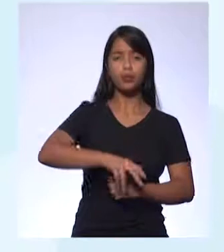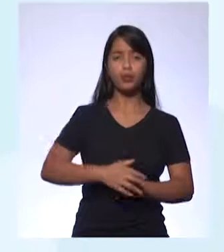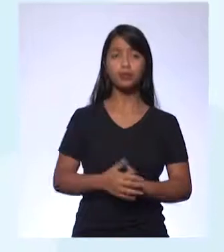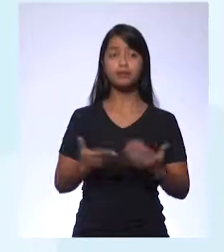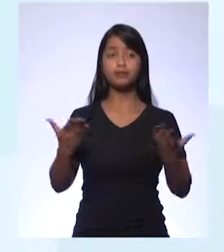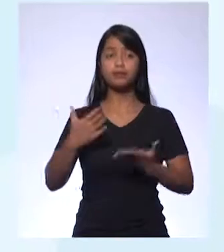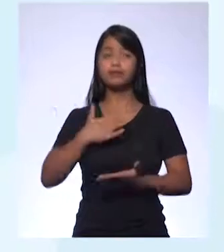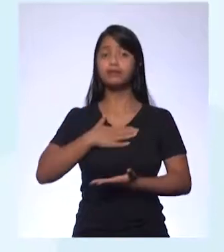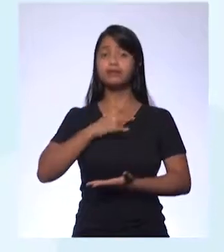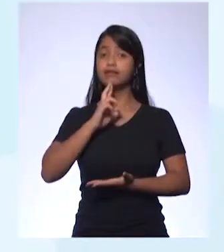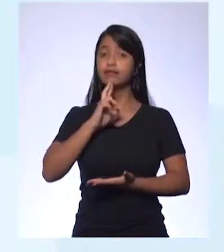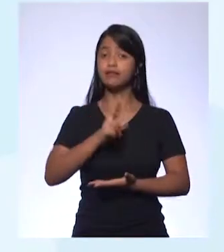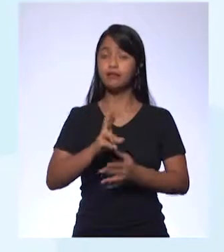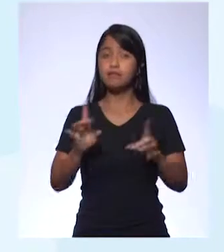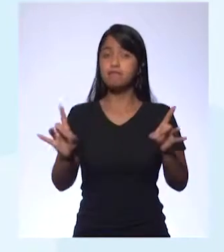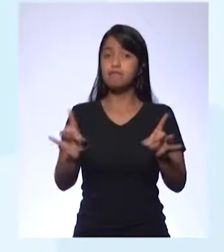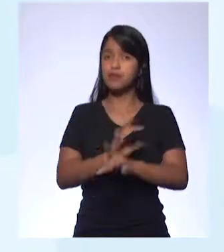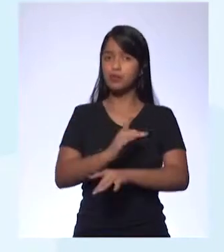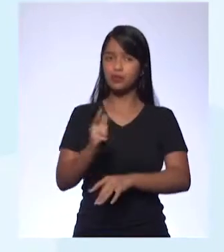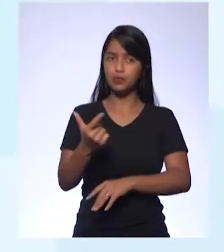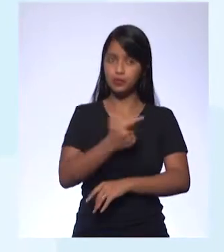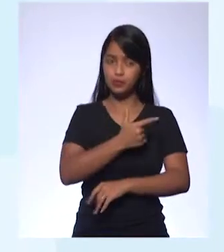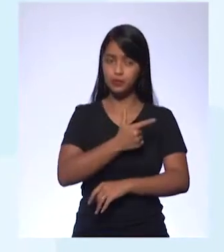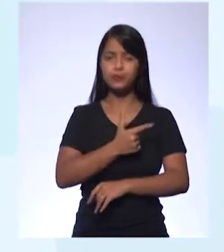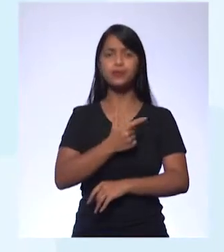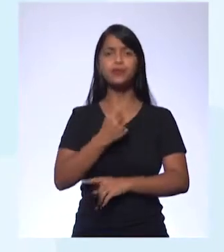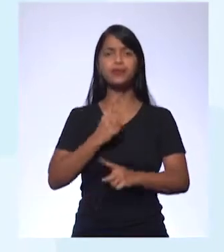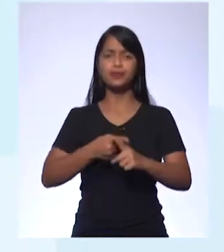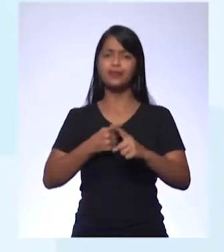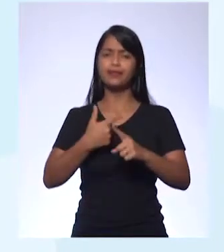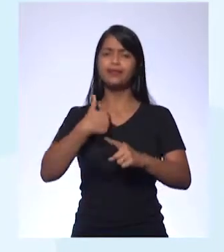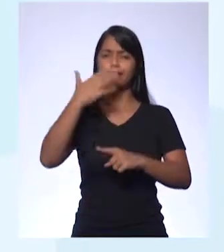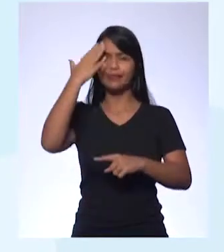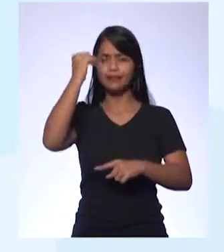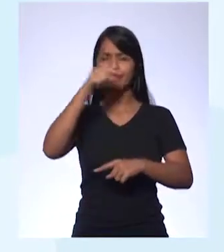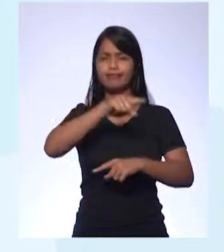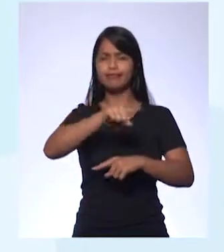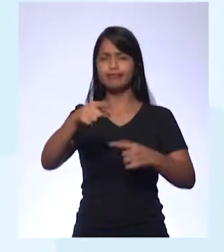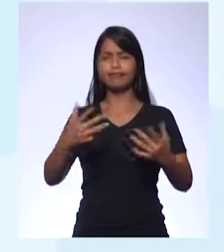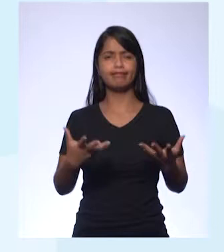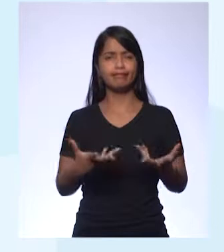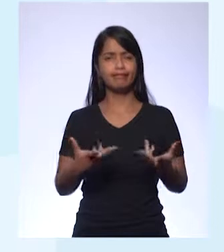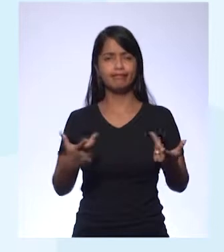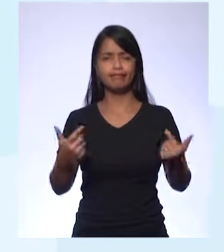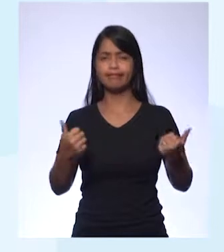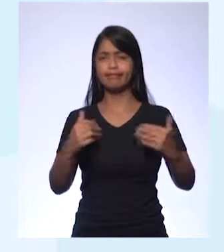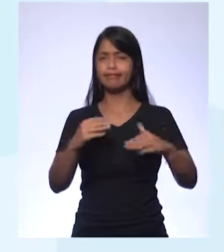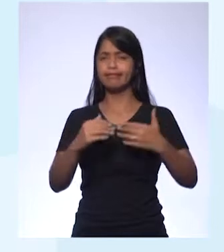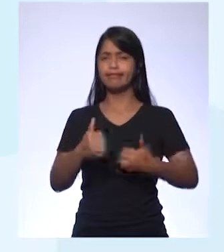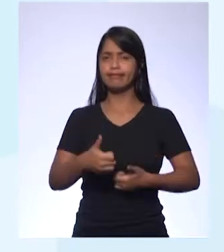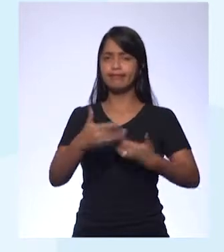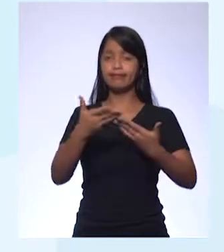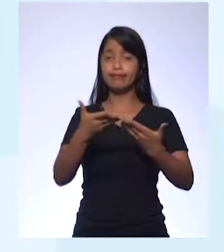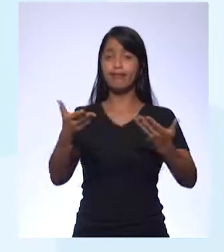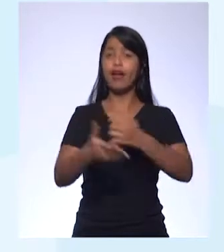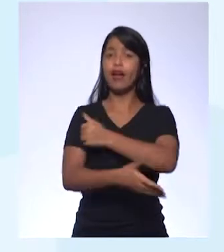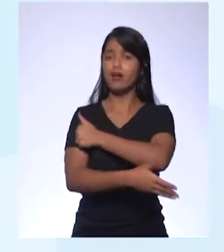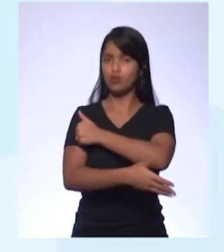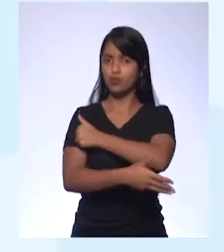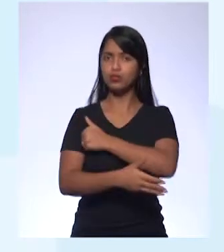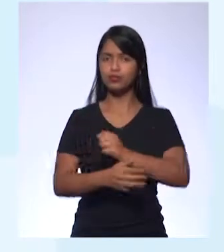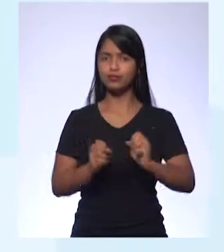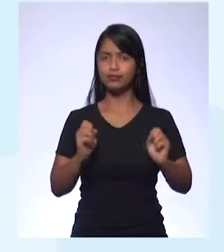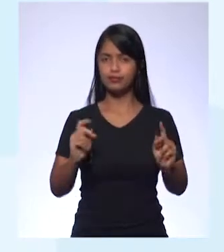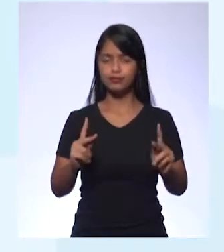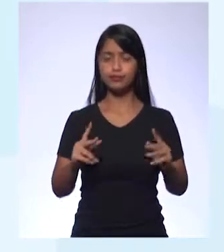que de propósito está incompleta, porque eu sei que a de vocês, né, sempre dá show, né? E eu estou falando dos alunos mesmo, sempre dá show. Tá